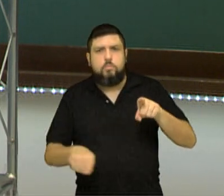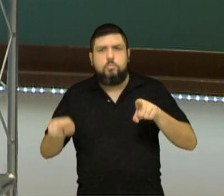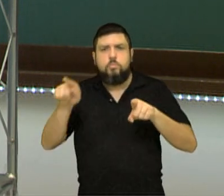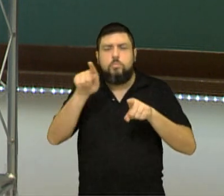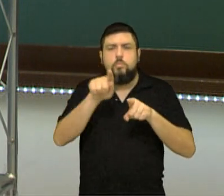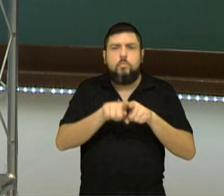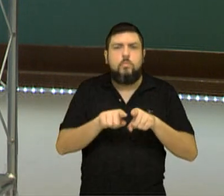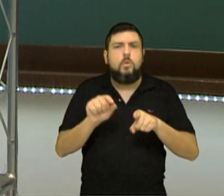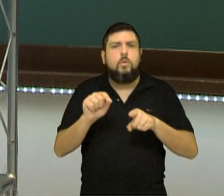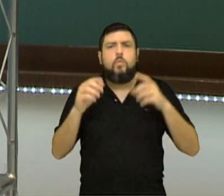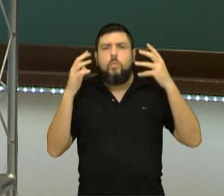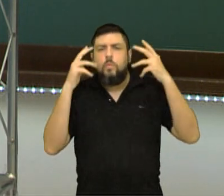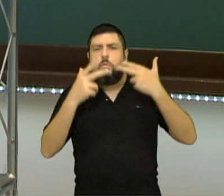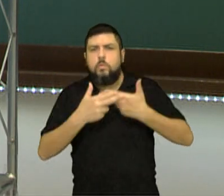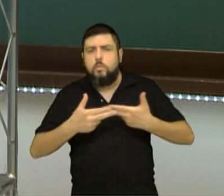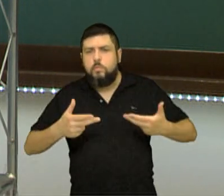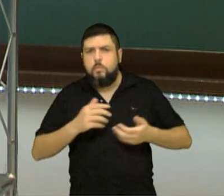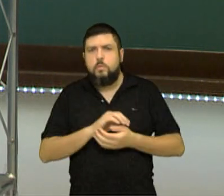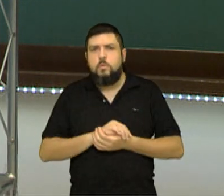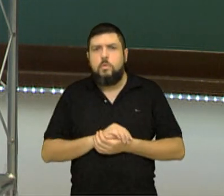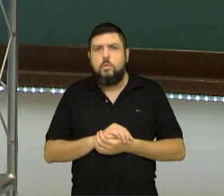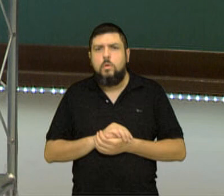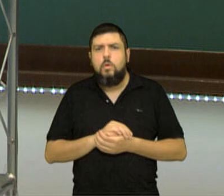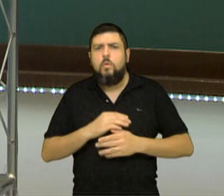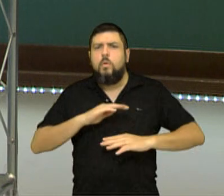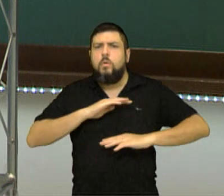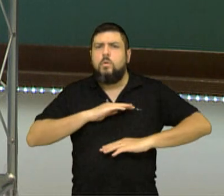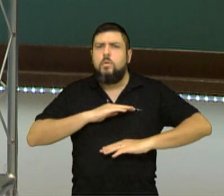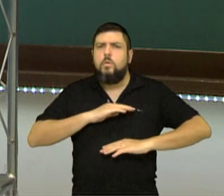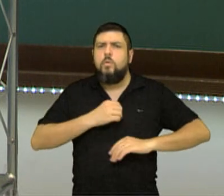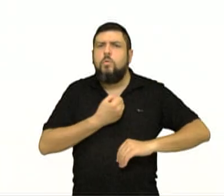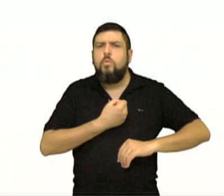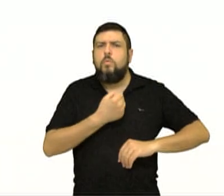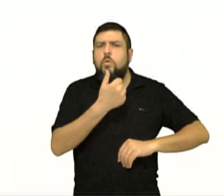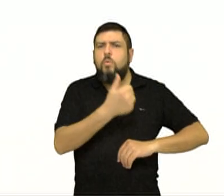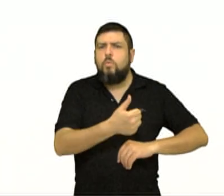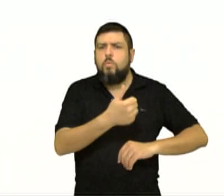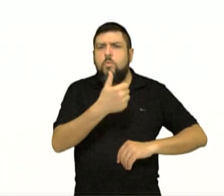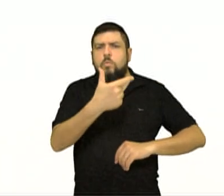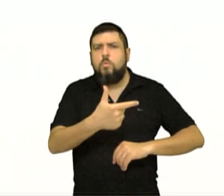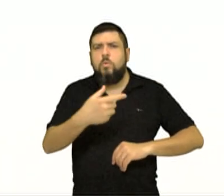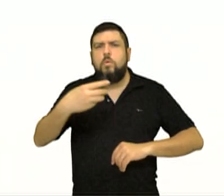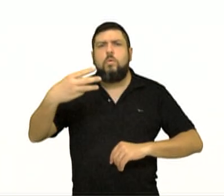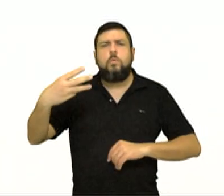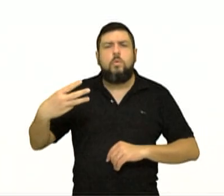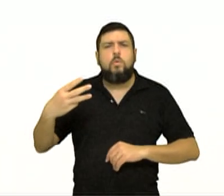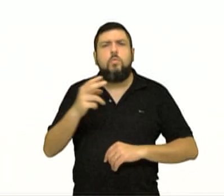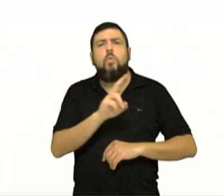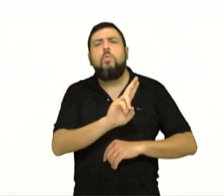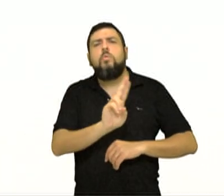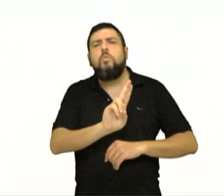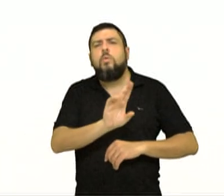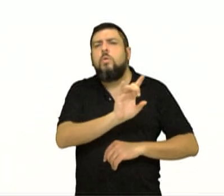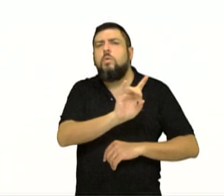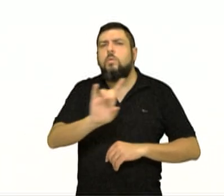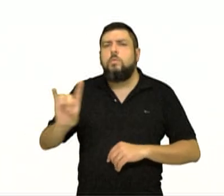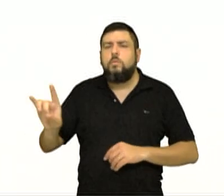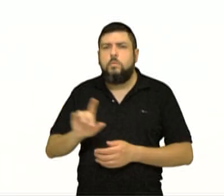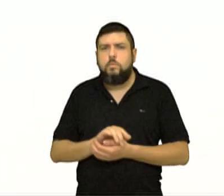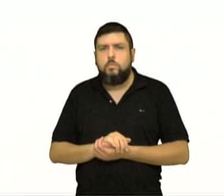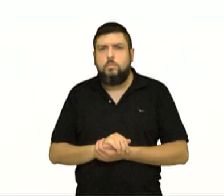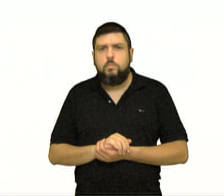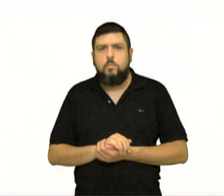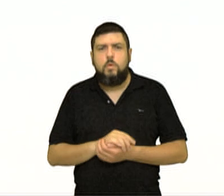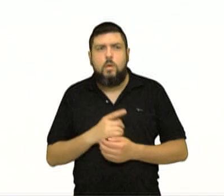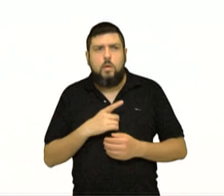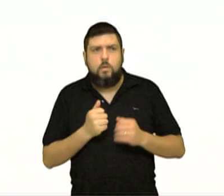animal. Que situações correspondem às etapas 1, 2 e 3, respectivamente? Então, nós temos aqui um adulto